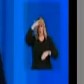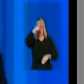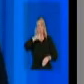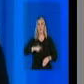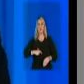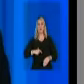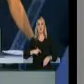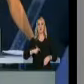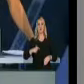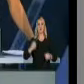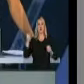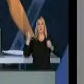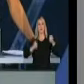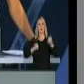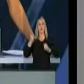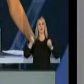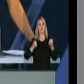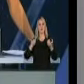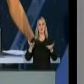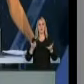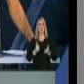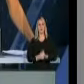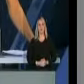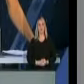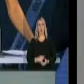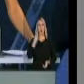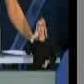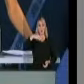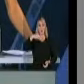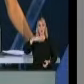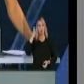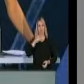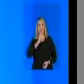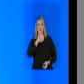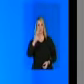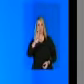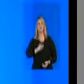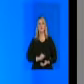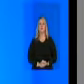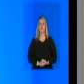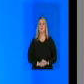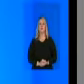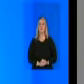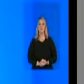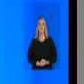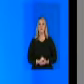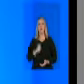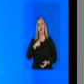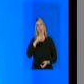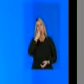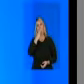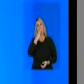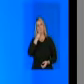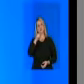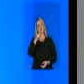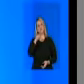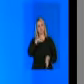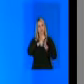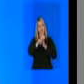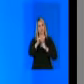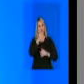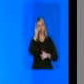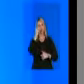do motorista? O candidato Osório tem, a partir de agora, 1 minuto e meio para a resposta. Maurício, eu acho que a sua pergunta é pertinente. Nós temos